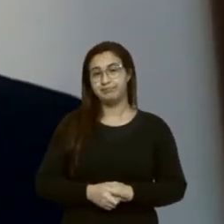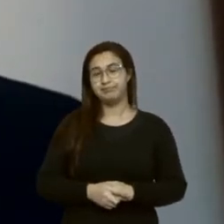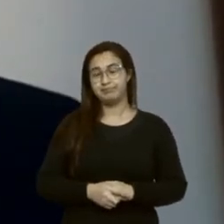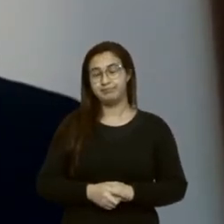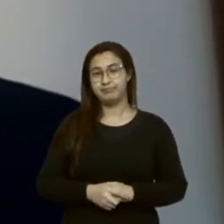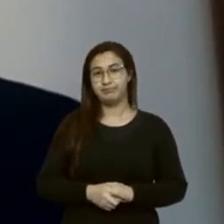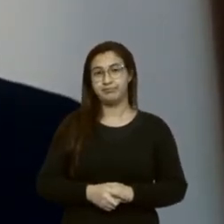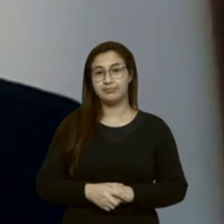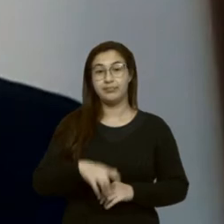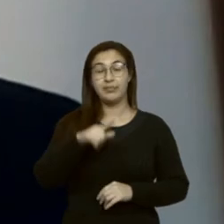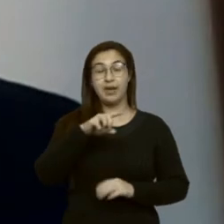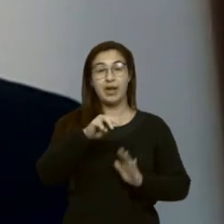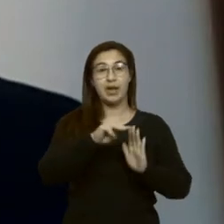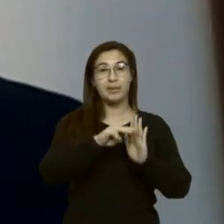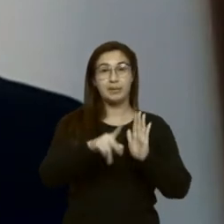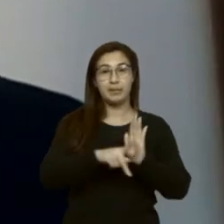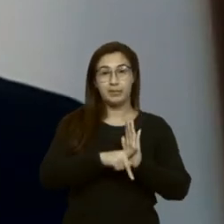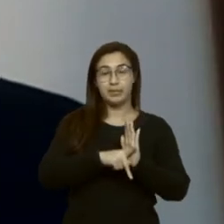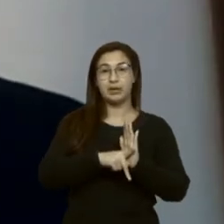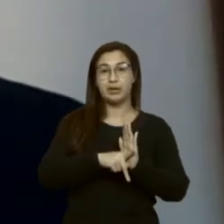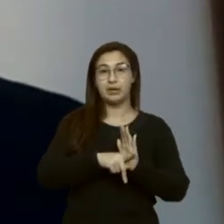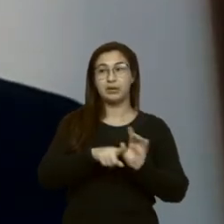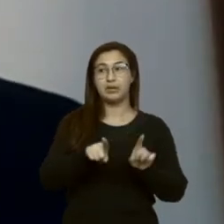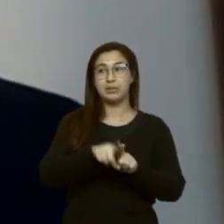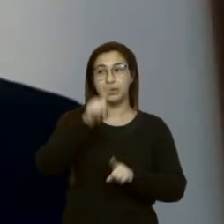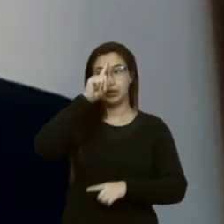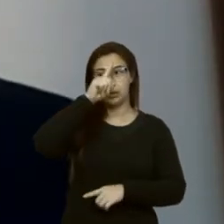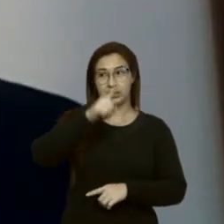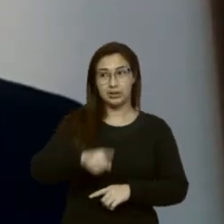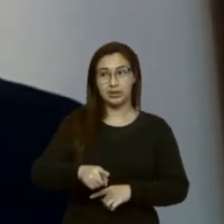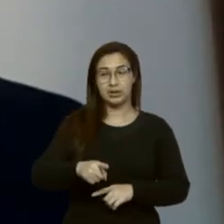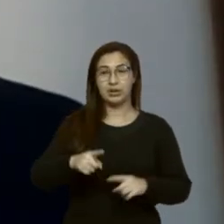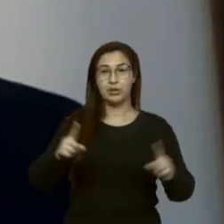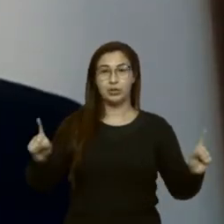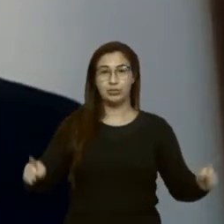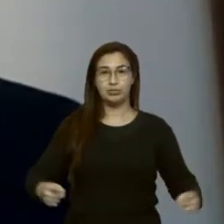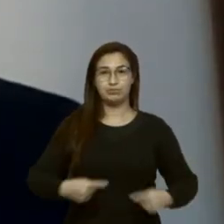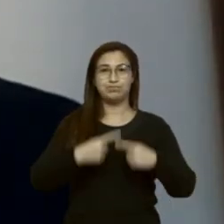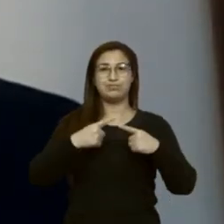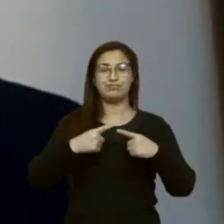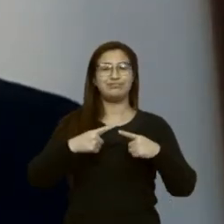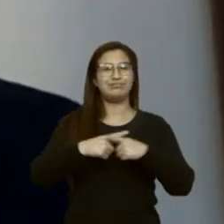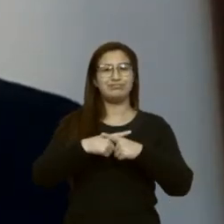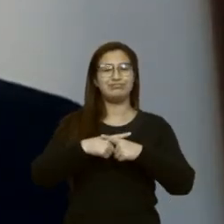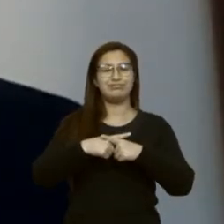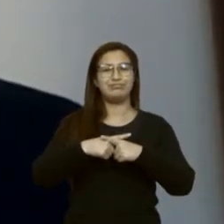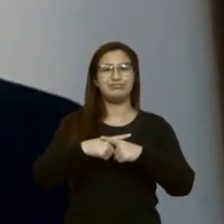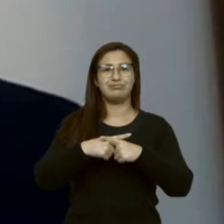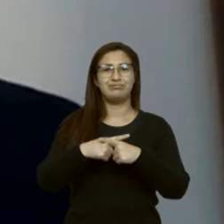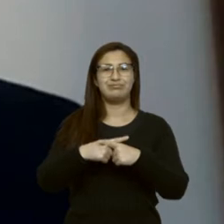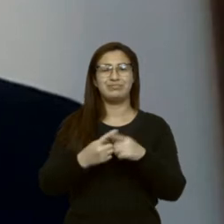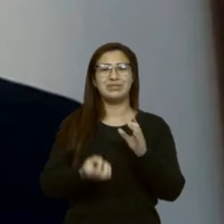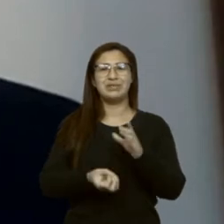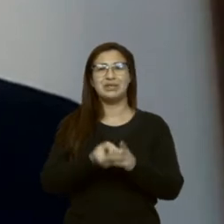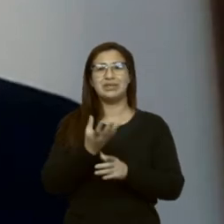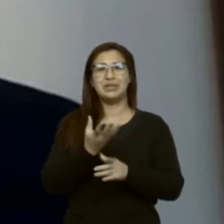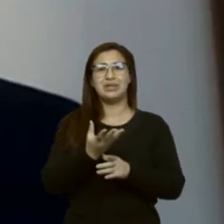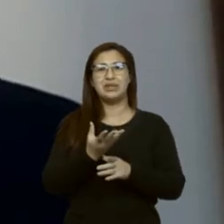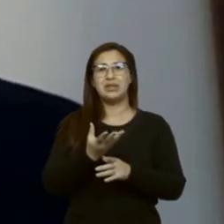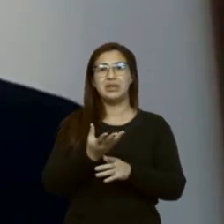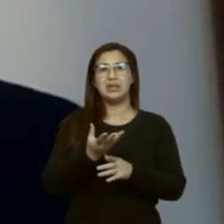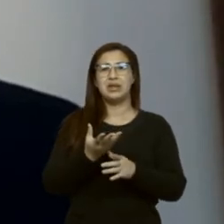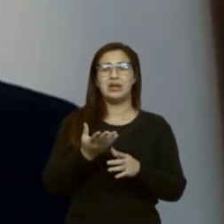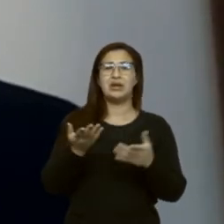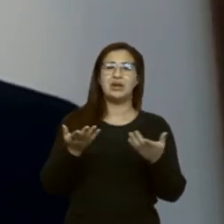medida provisória e o decreto vão na contramão e criam mecanismos que beneficiam